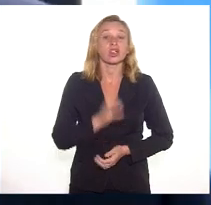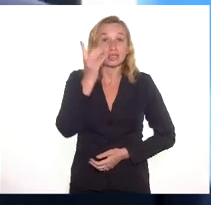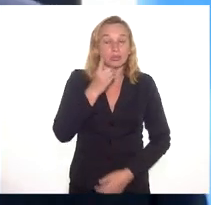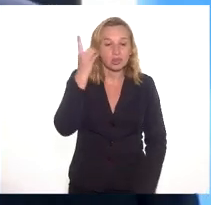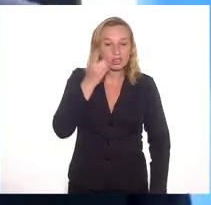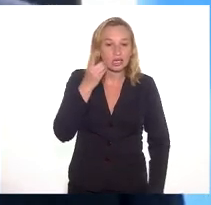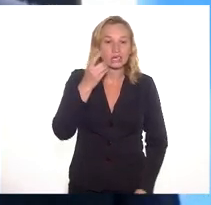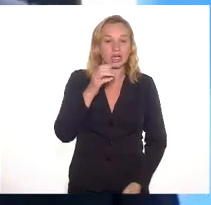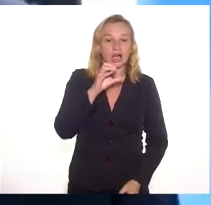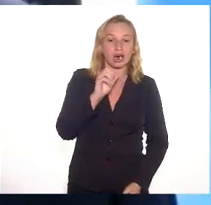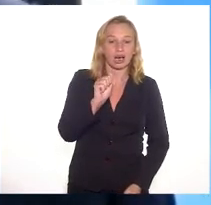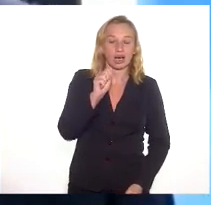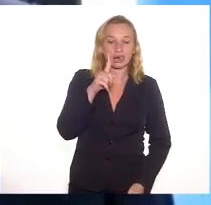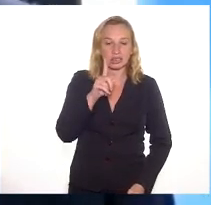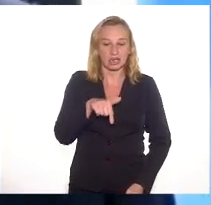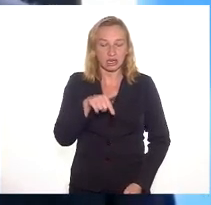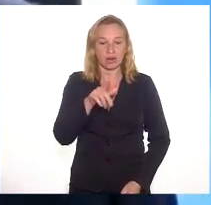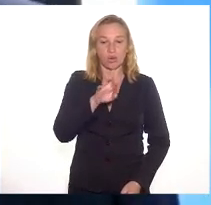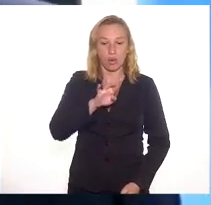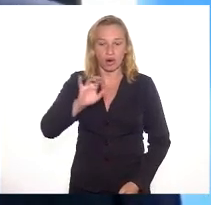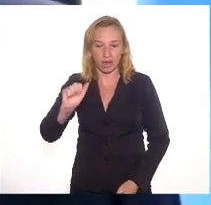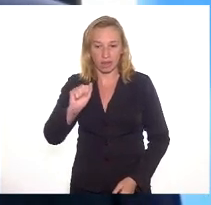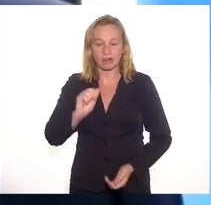Deputado André Correia.